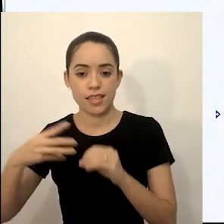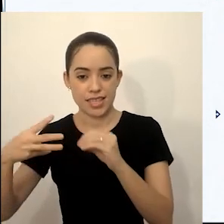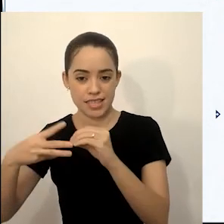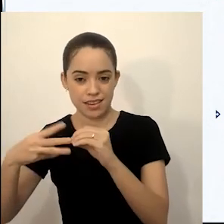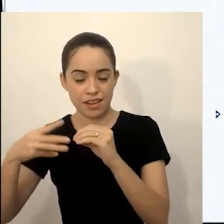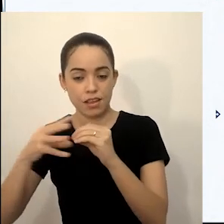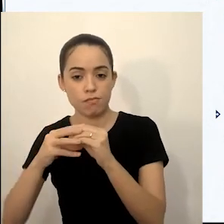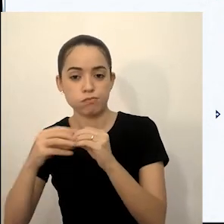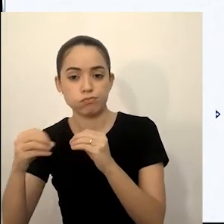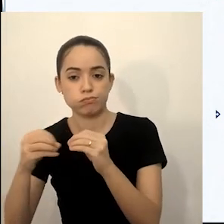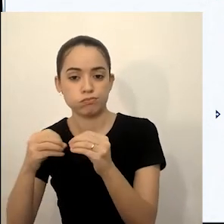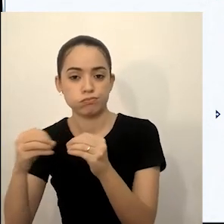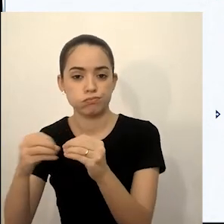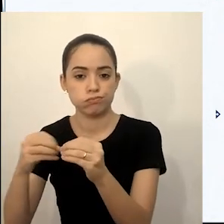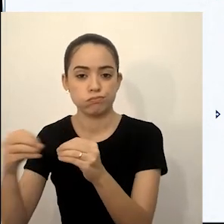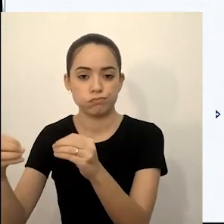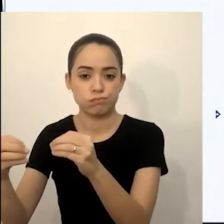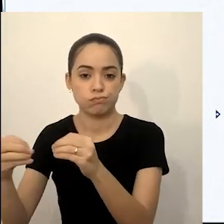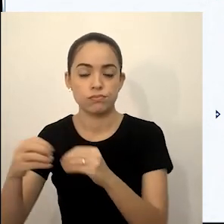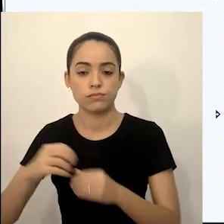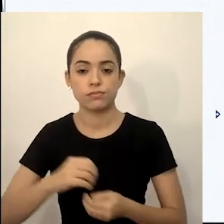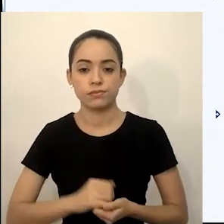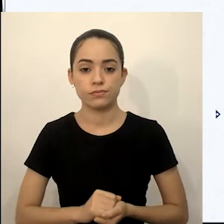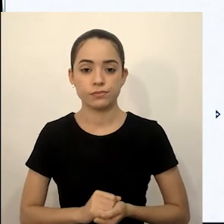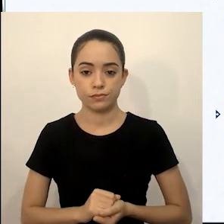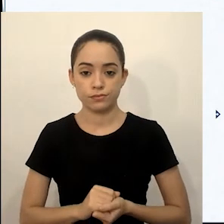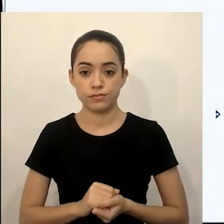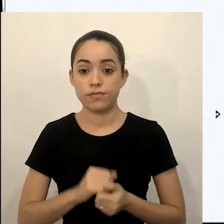meiose dos espermatócitos.